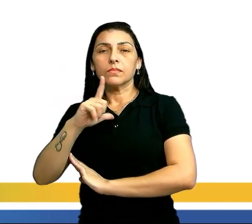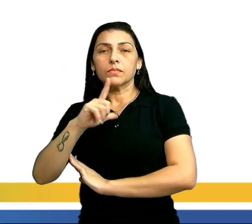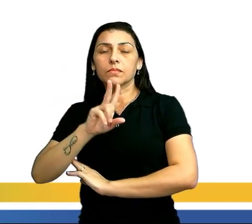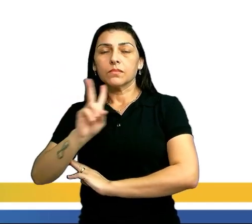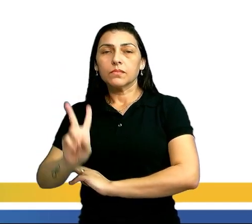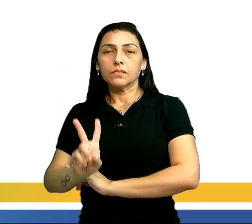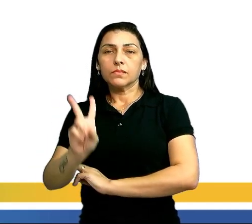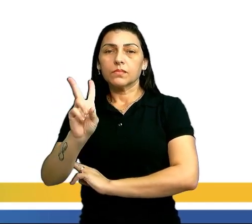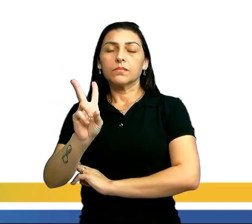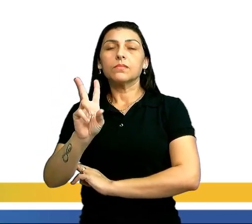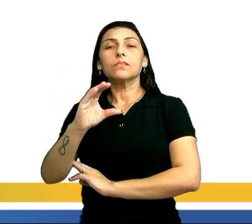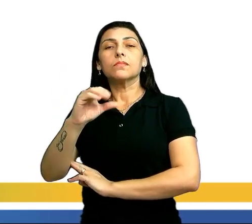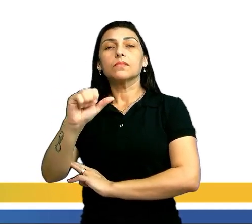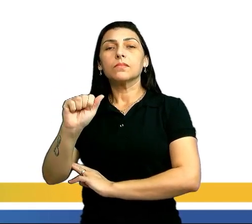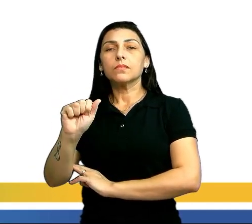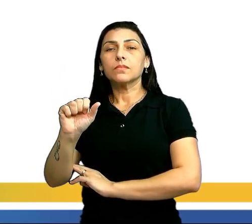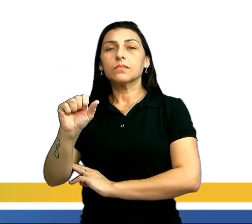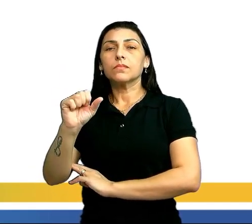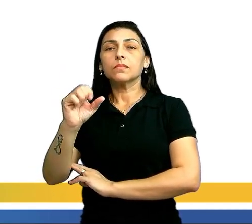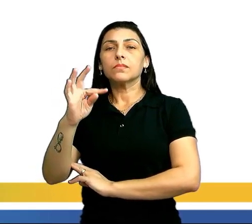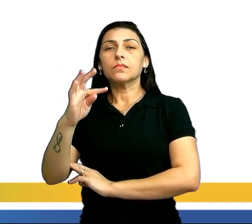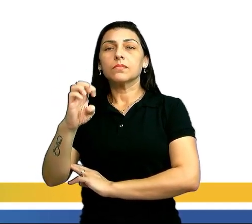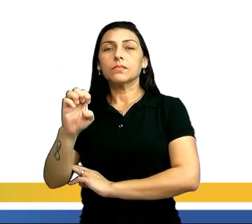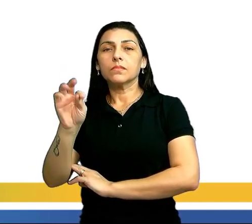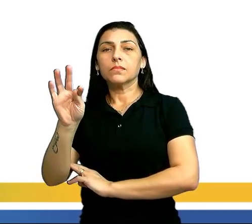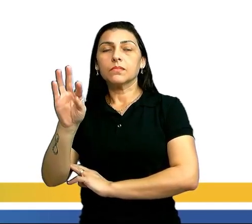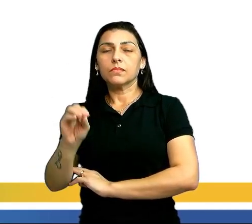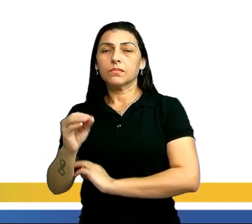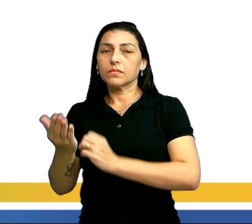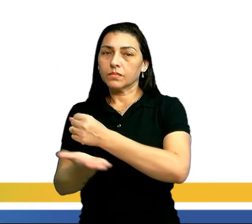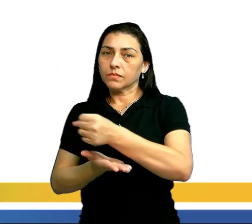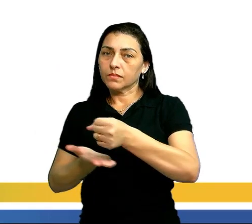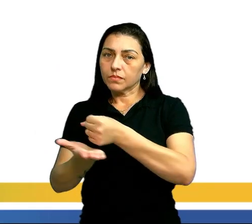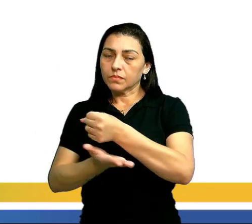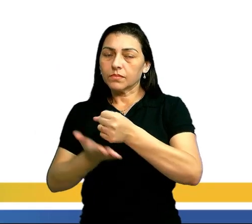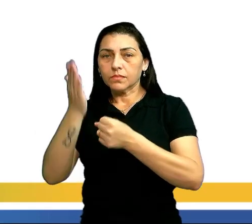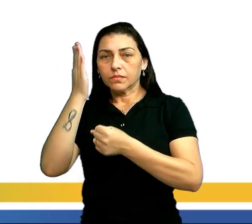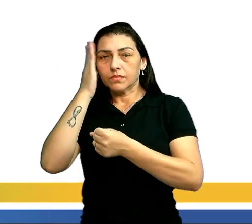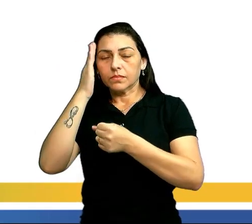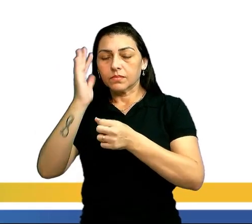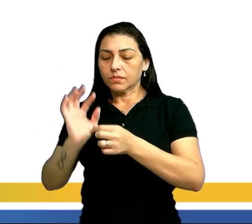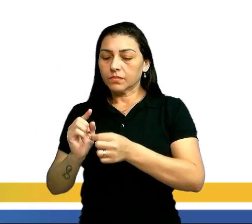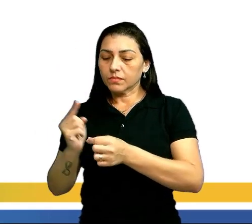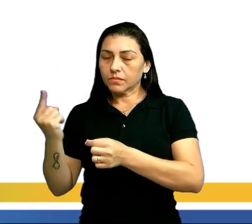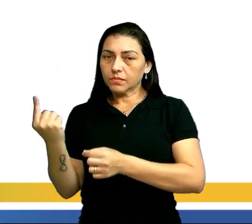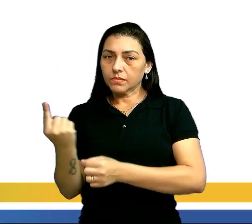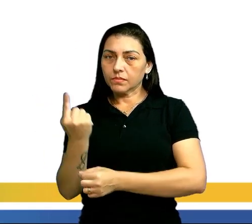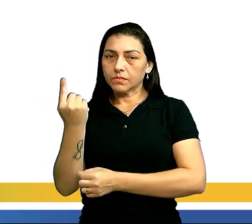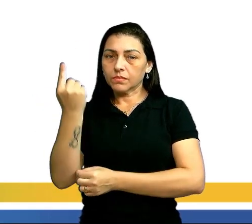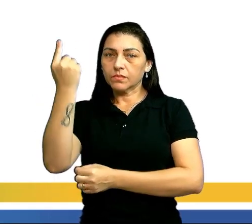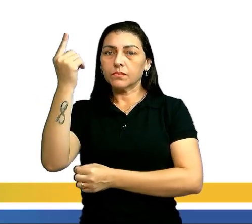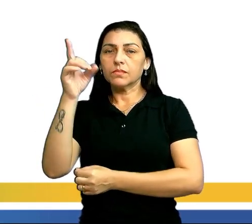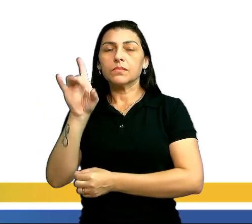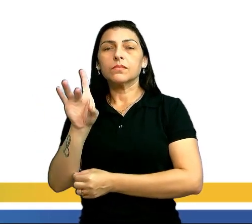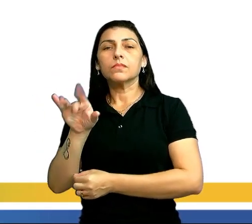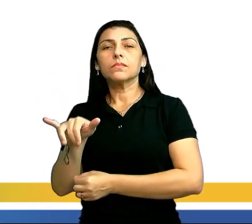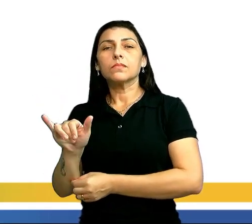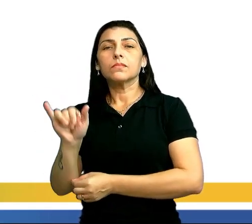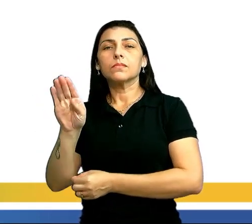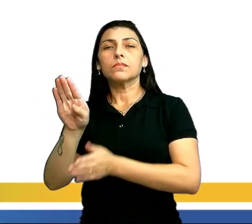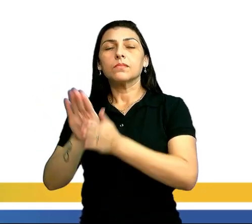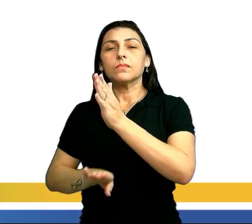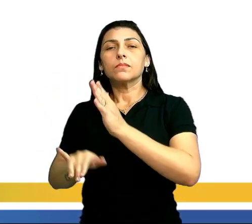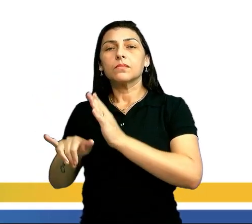valor desse cateto aí, que é a base. No caso, para saber a altura, é só yb